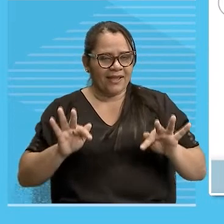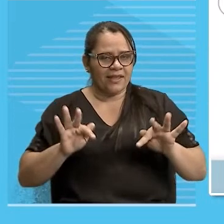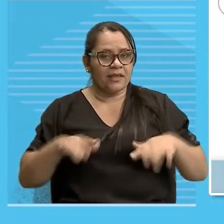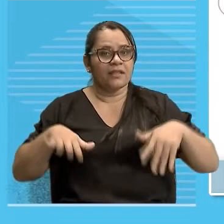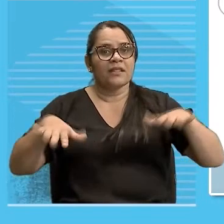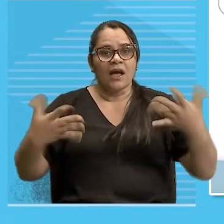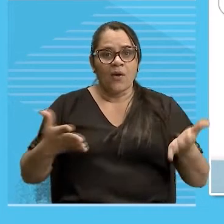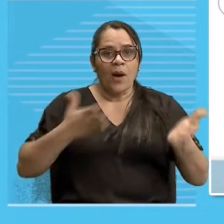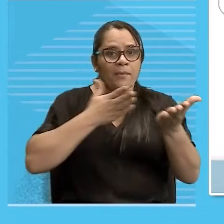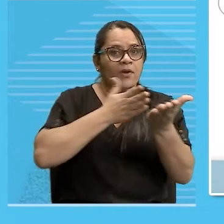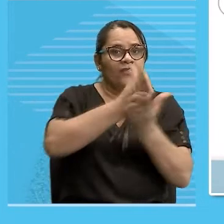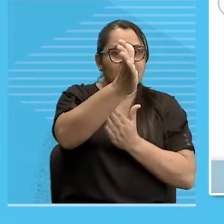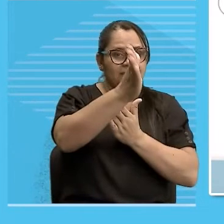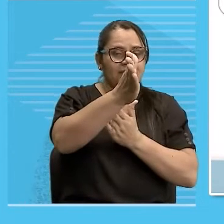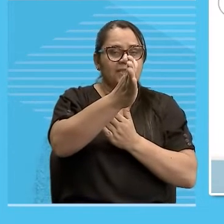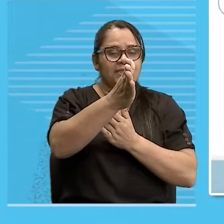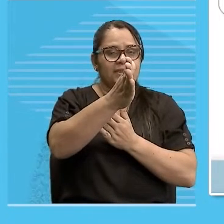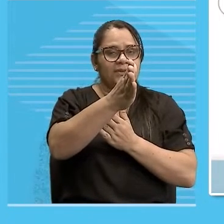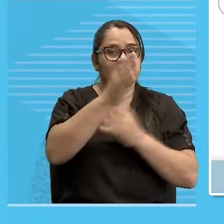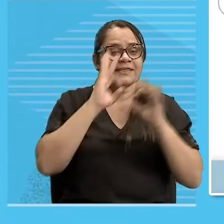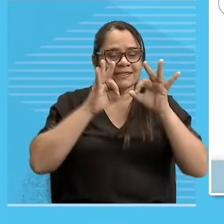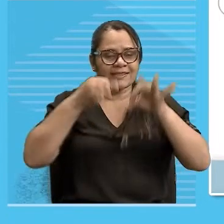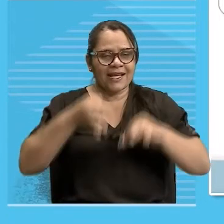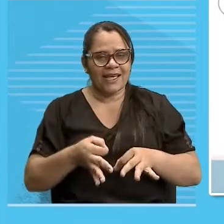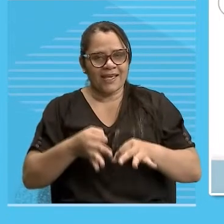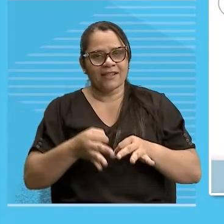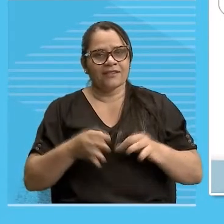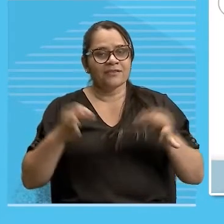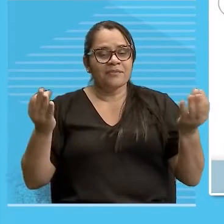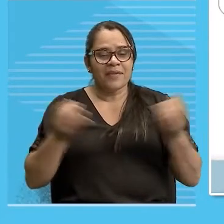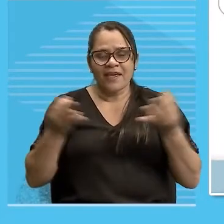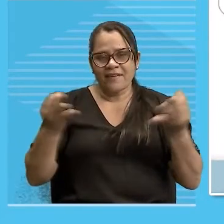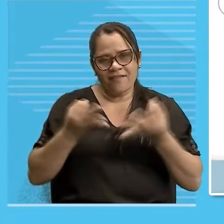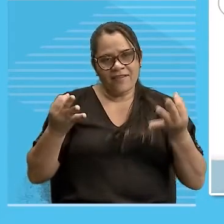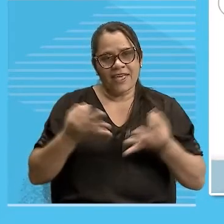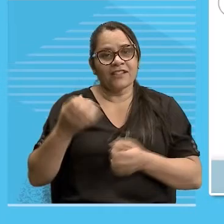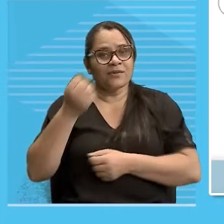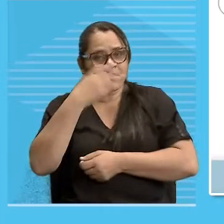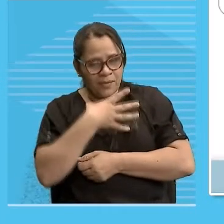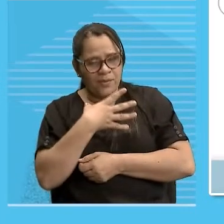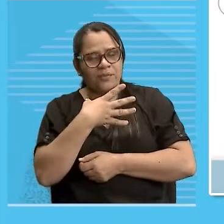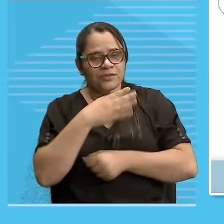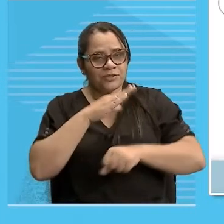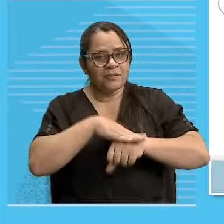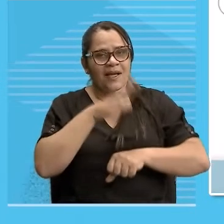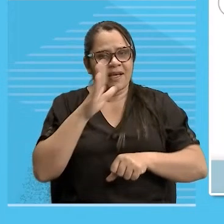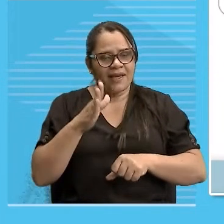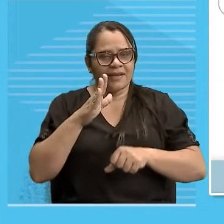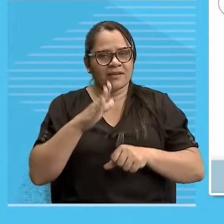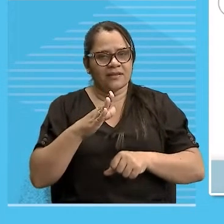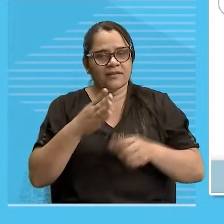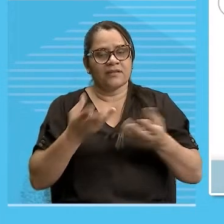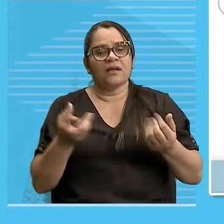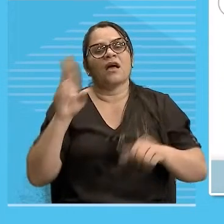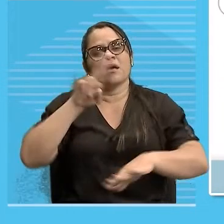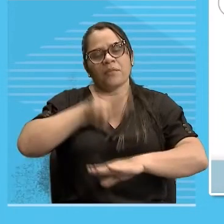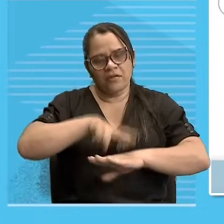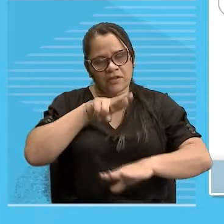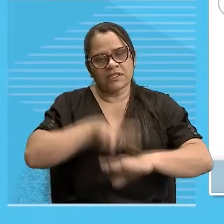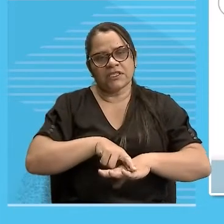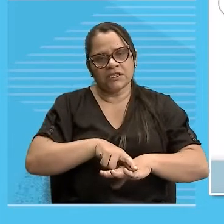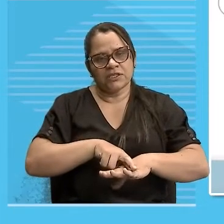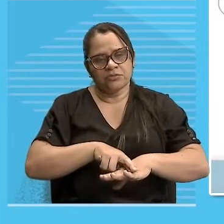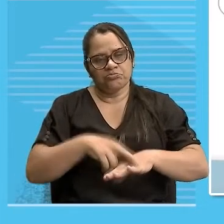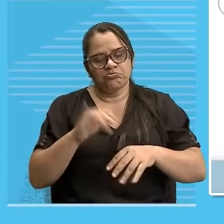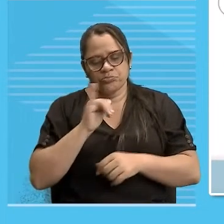Aprovação. Isso, bravo, apoiado. Ótimo. Bom demais. Reprovação, ora bolas. Ah,